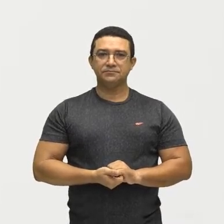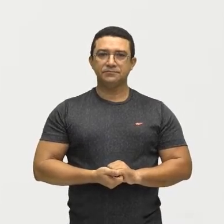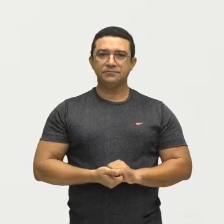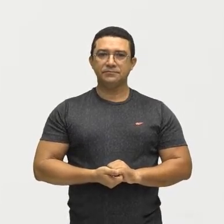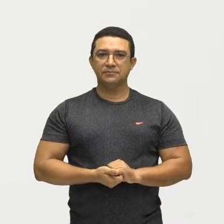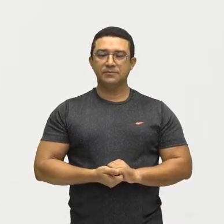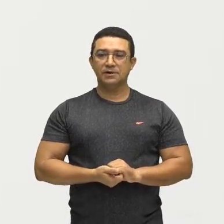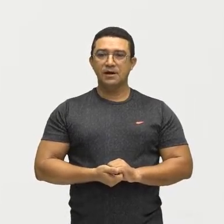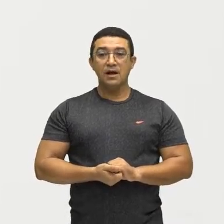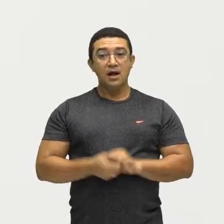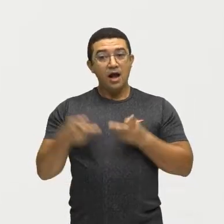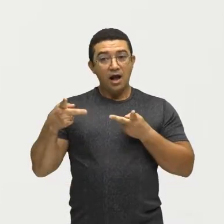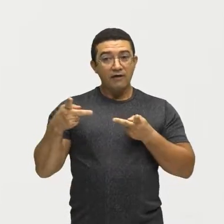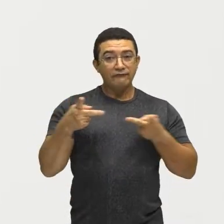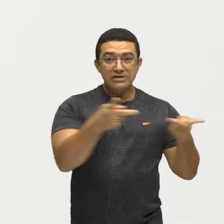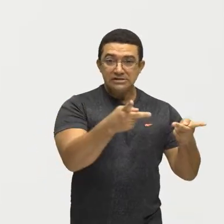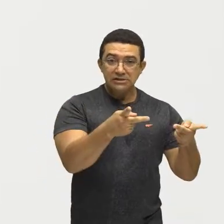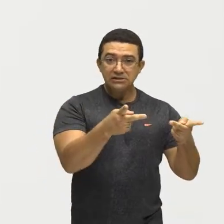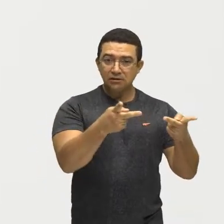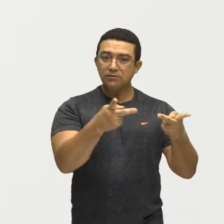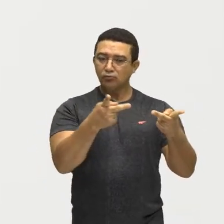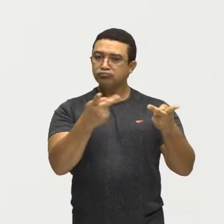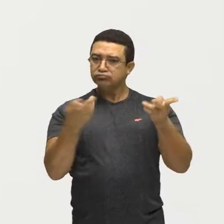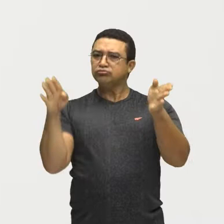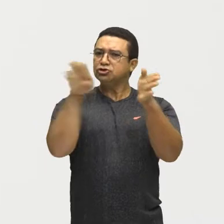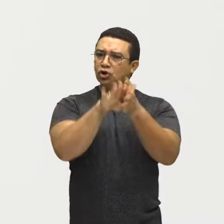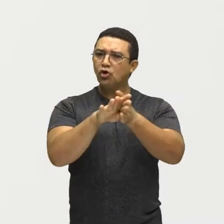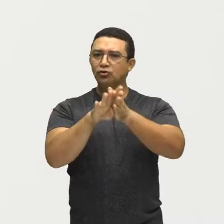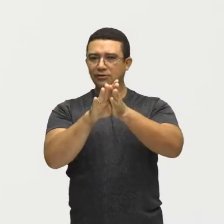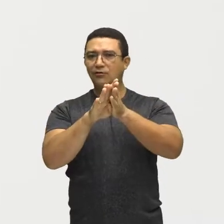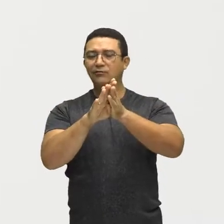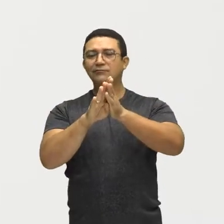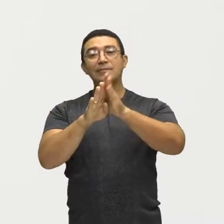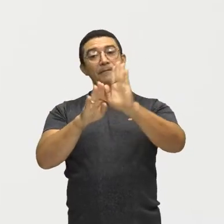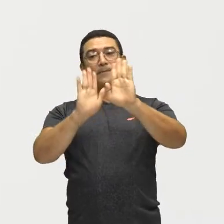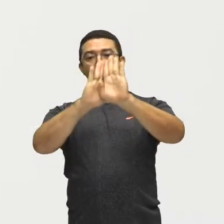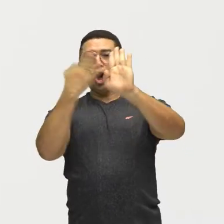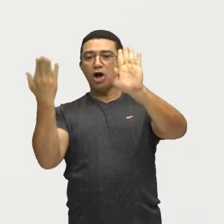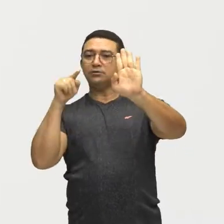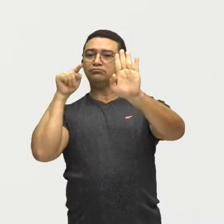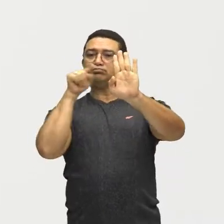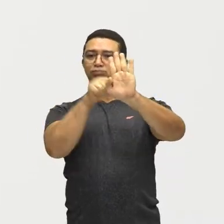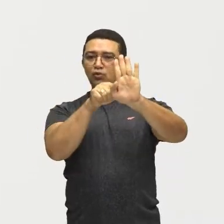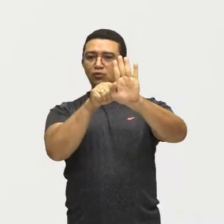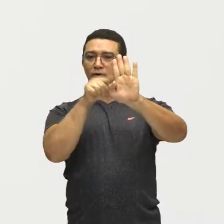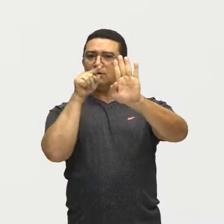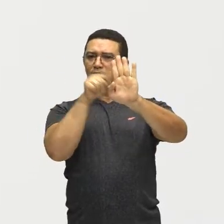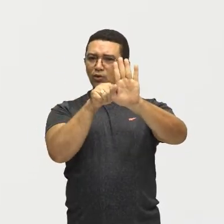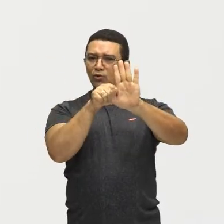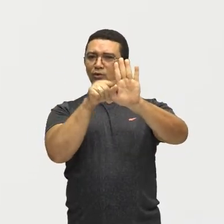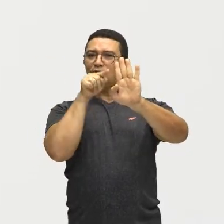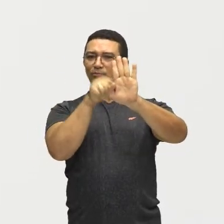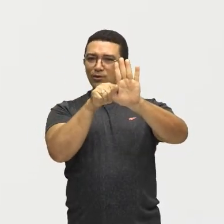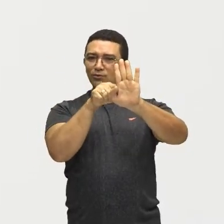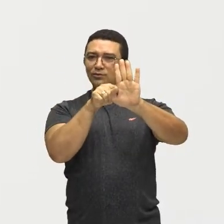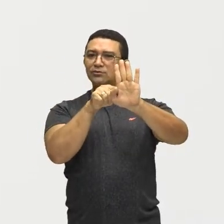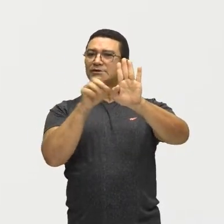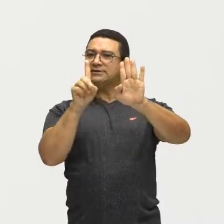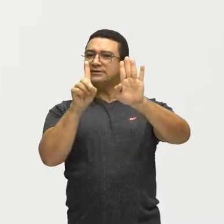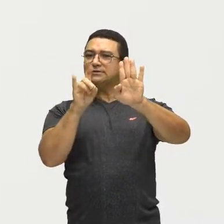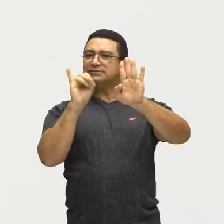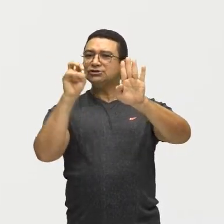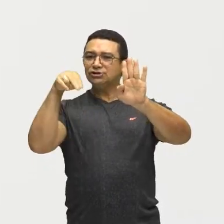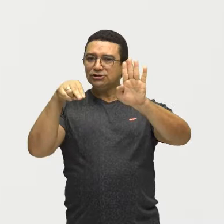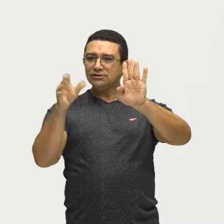A visita chegou e tocou a campainha ding-dong. Ding-dong, não é isso que faz? Por